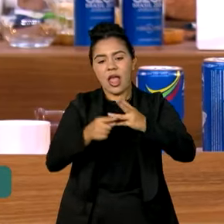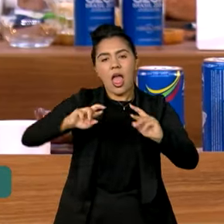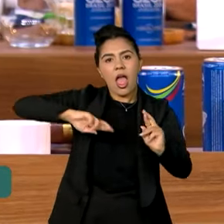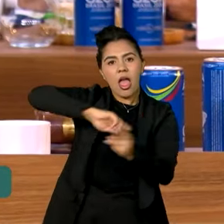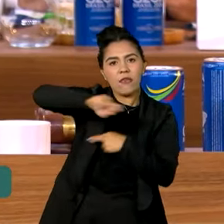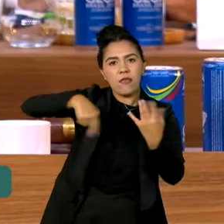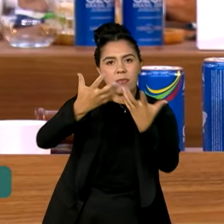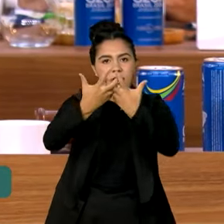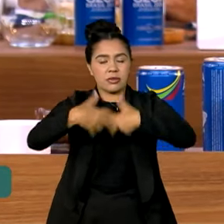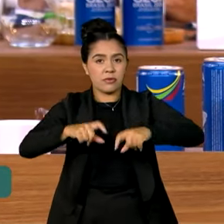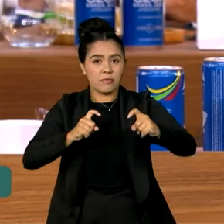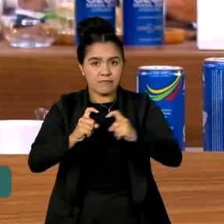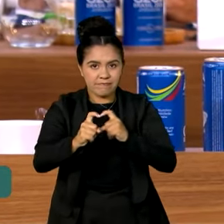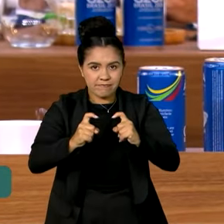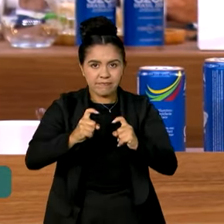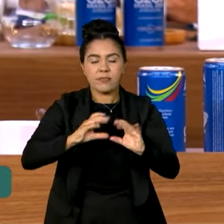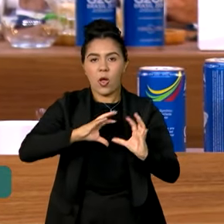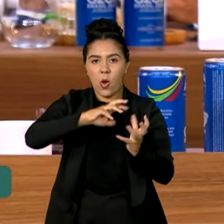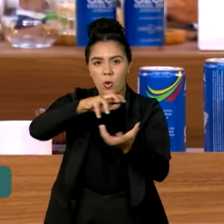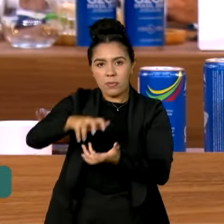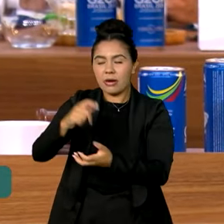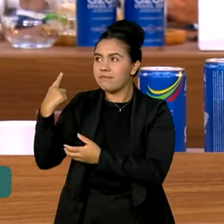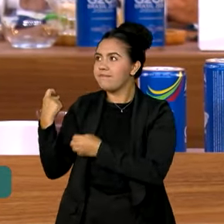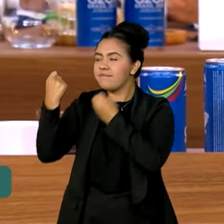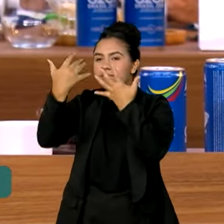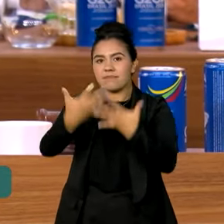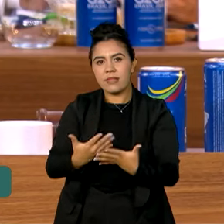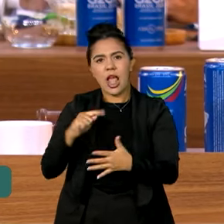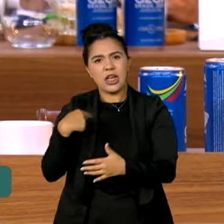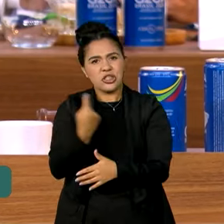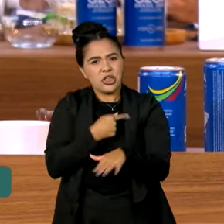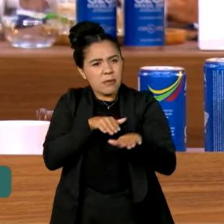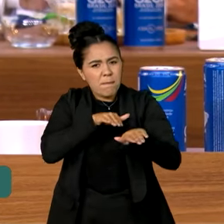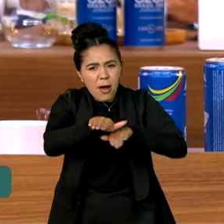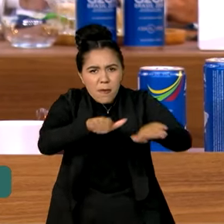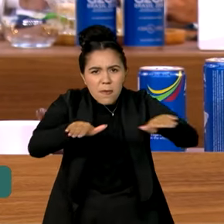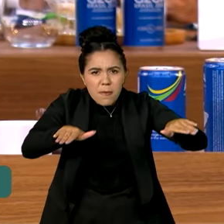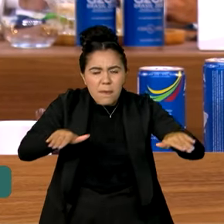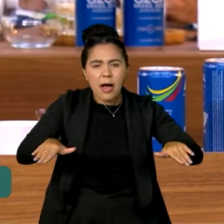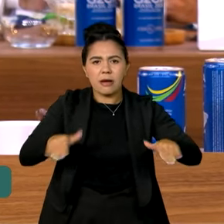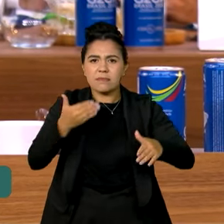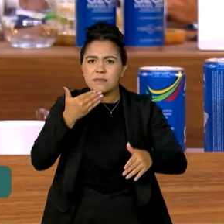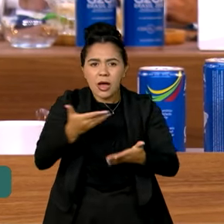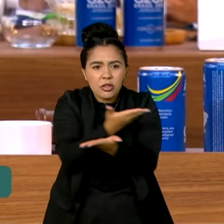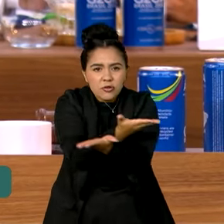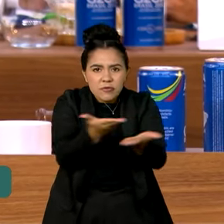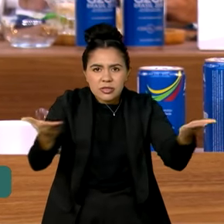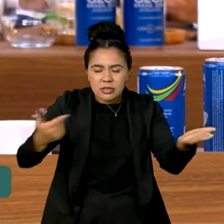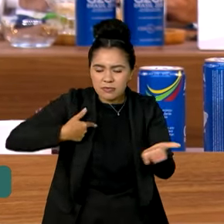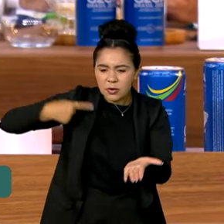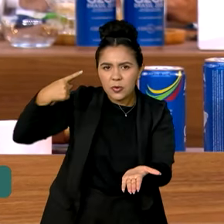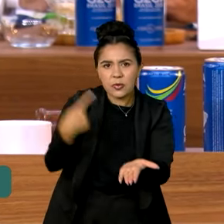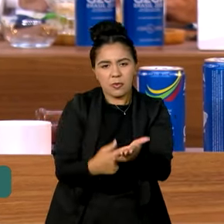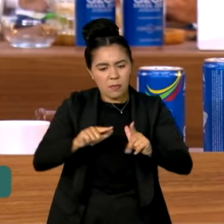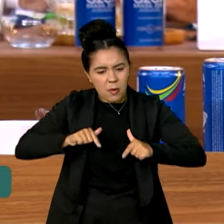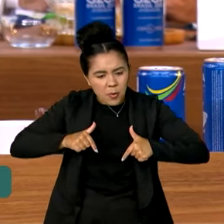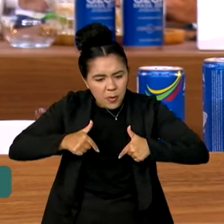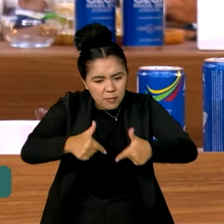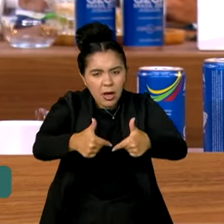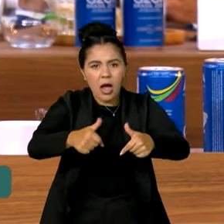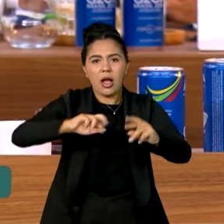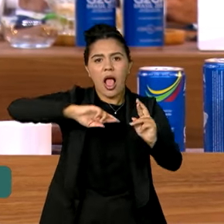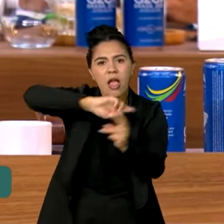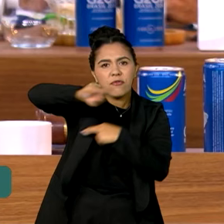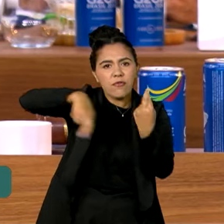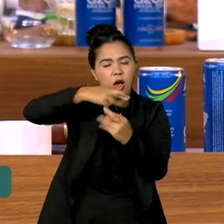um chamado à ação por reformas que tornem a governança global mais efetiva e representativa